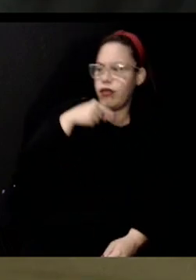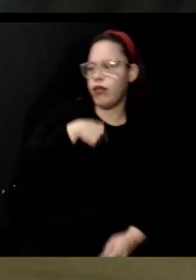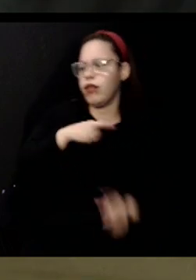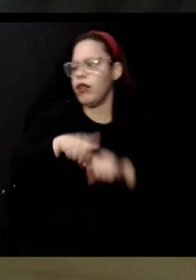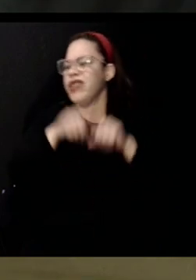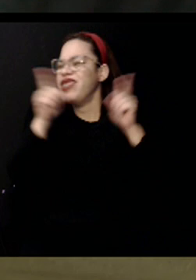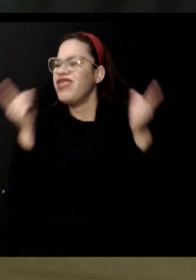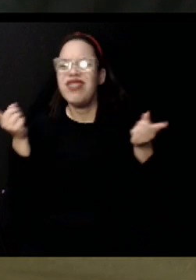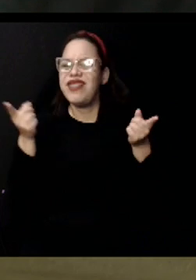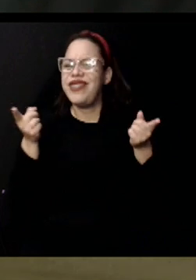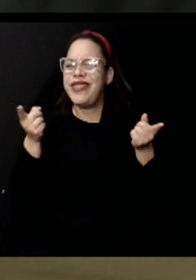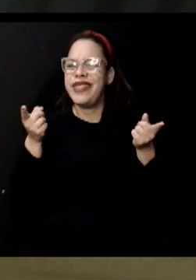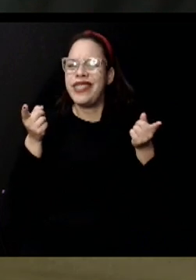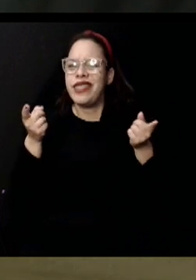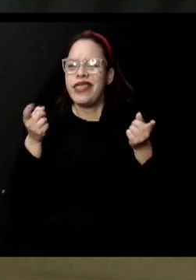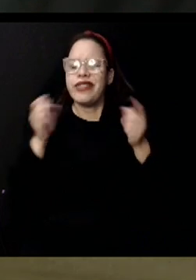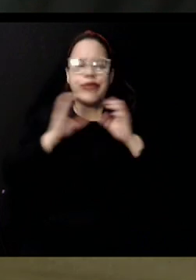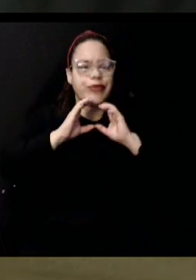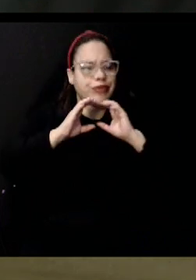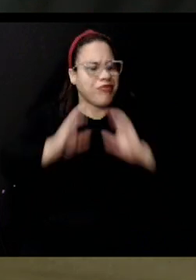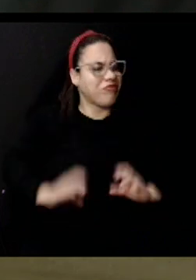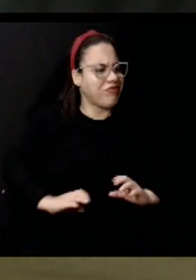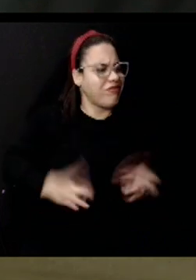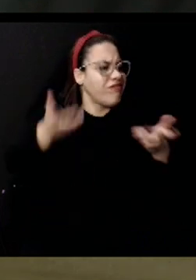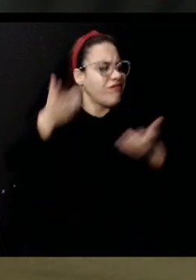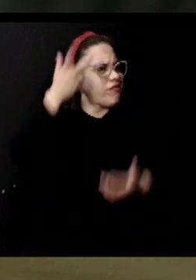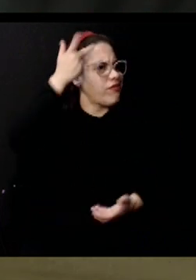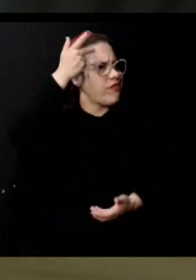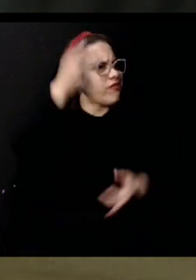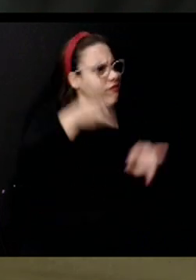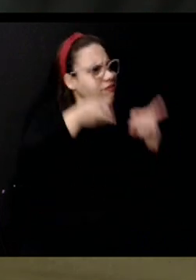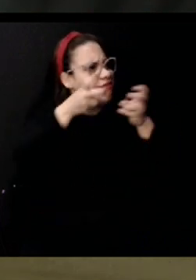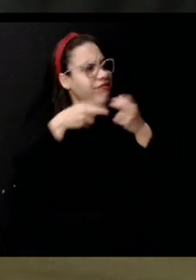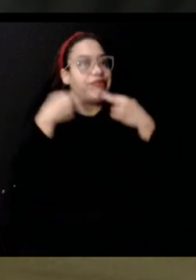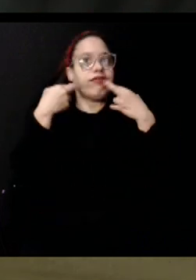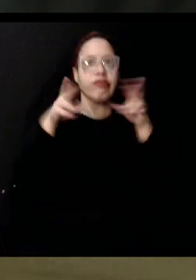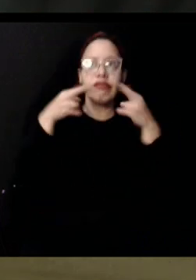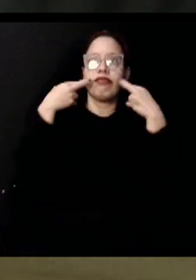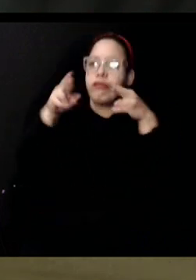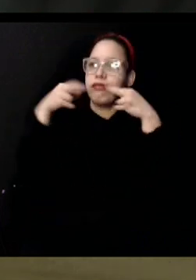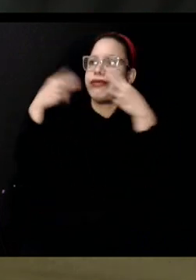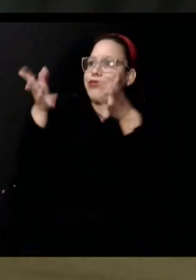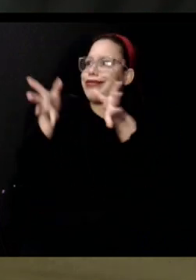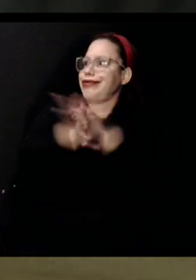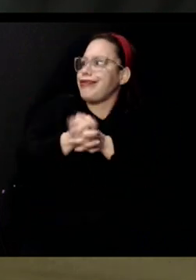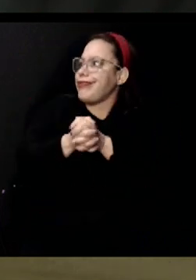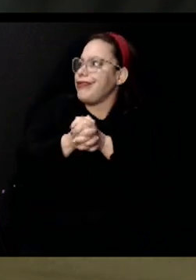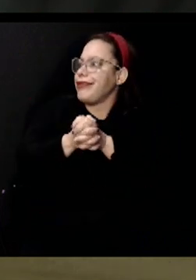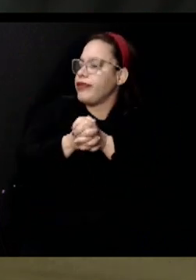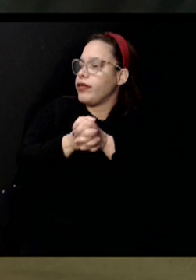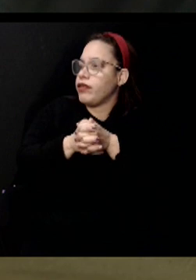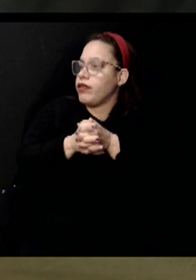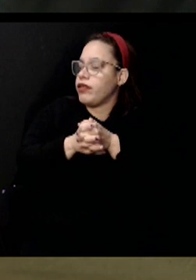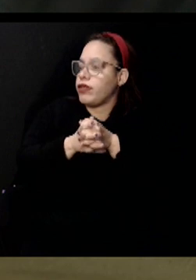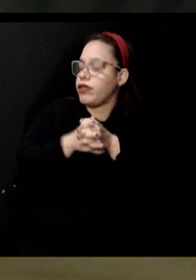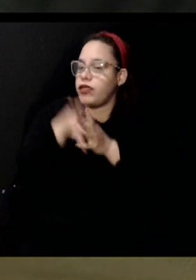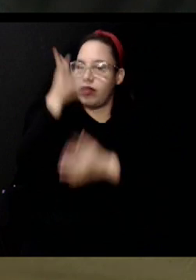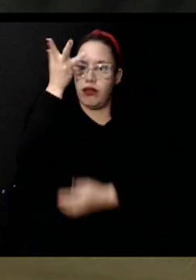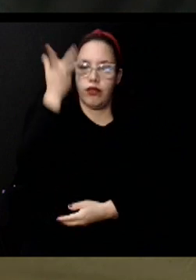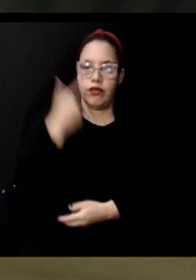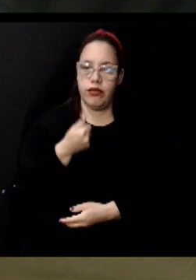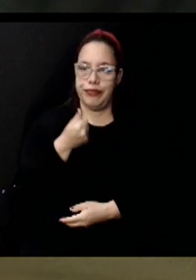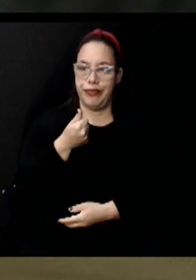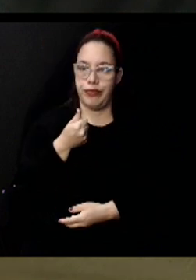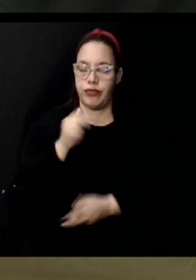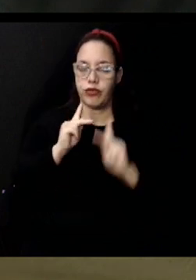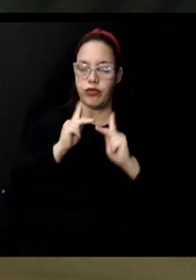virou um comportamento tão automático? Você percebeu que a gente reclama de tudo às vezes? Reclamar faz parte da natureza humana? Ou é sinal de que